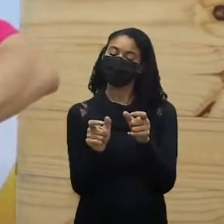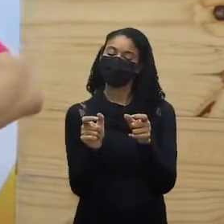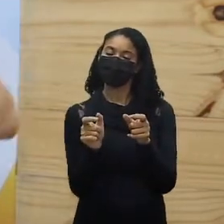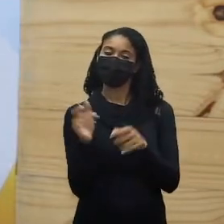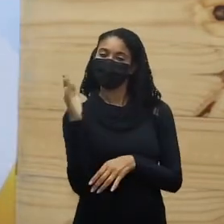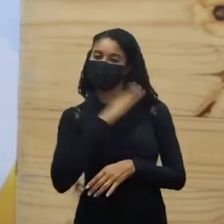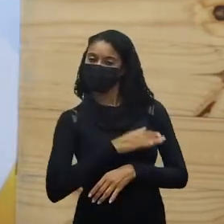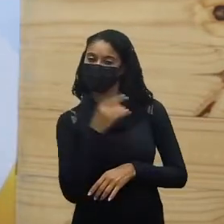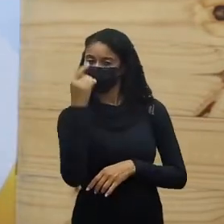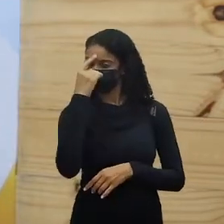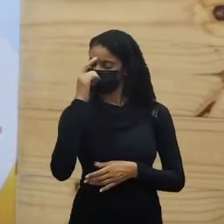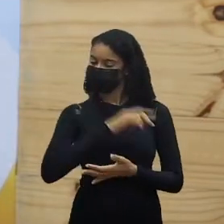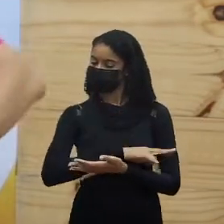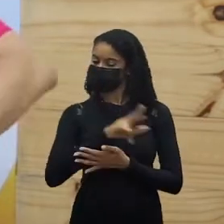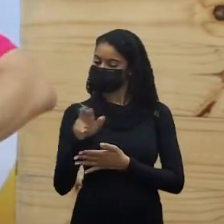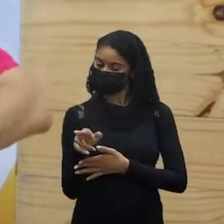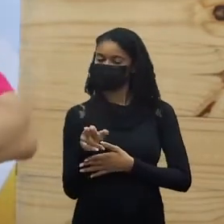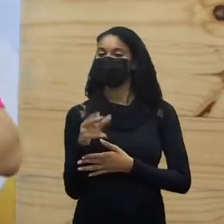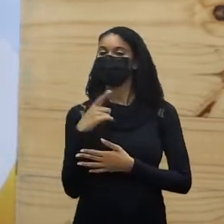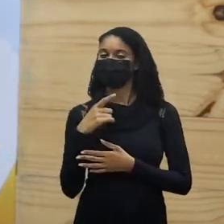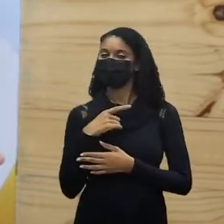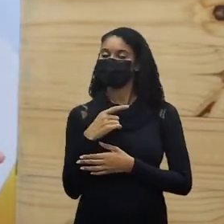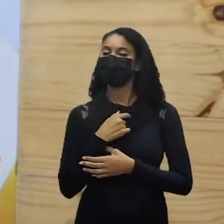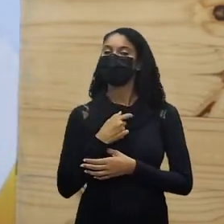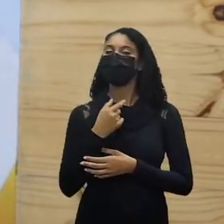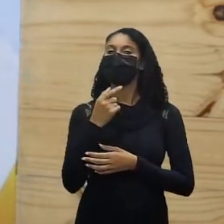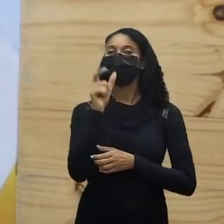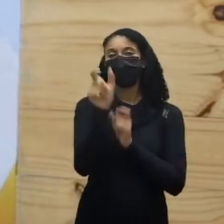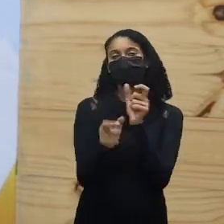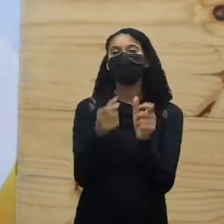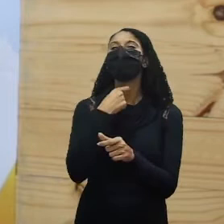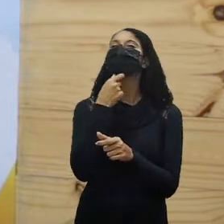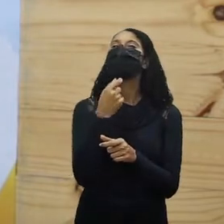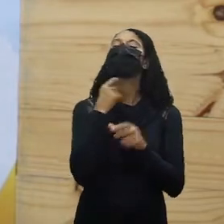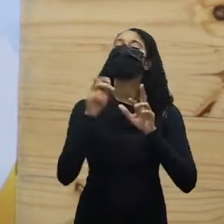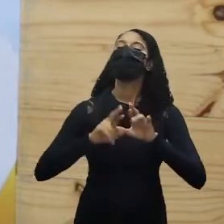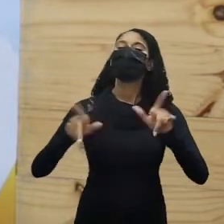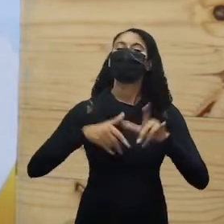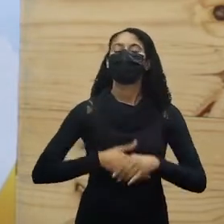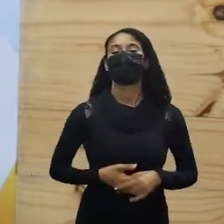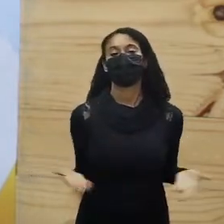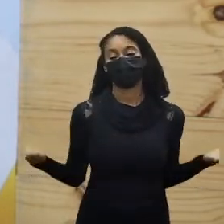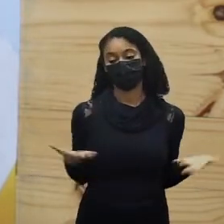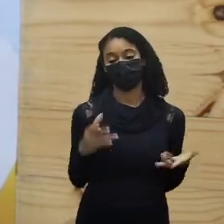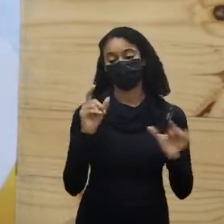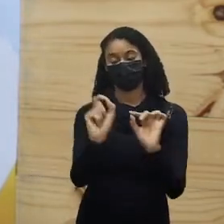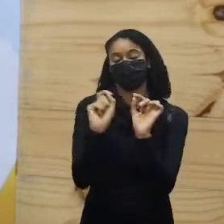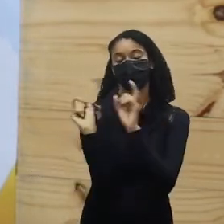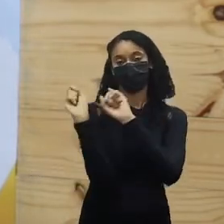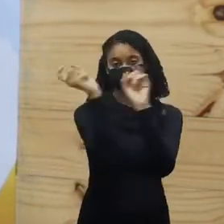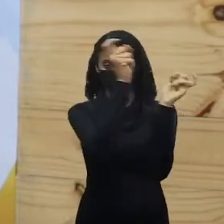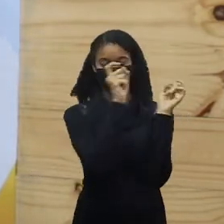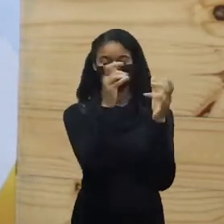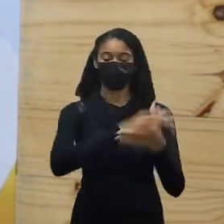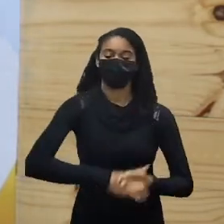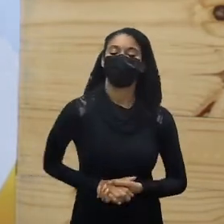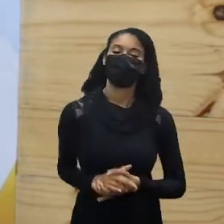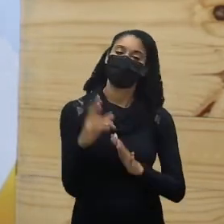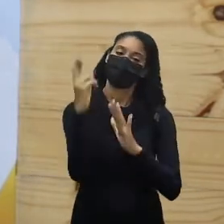as variações, certo? Com o seu sotaque diferente. Então, hoje vamos debater norma